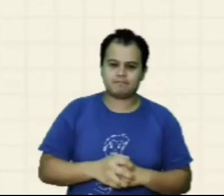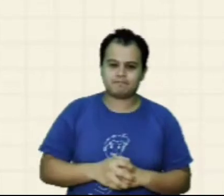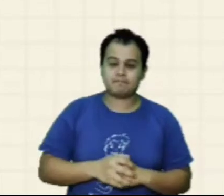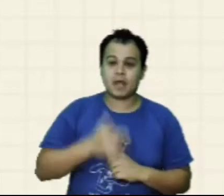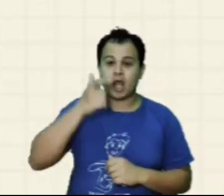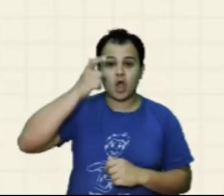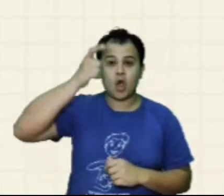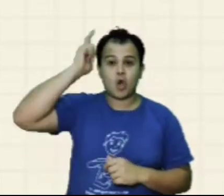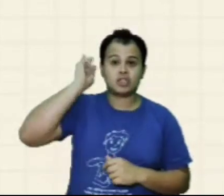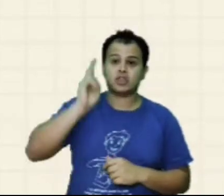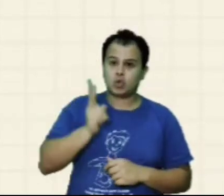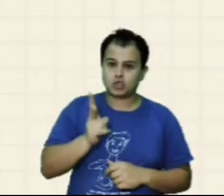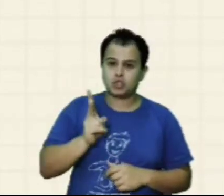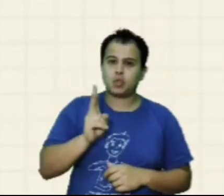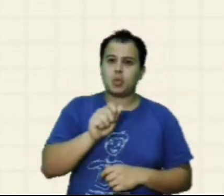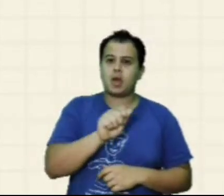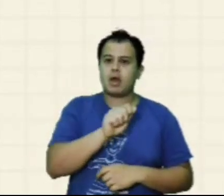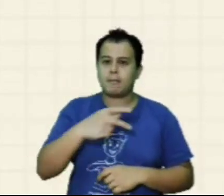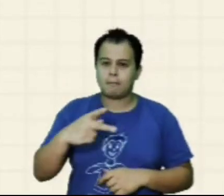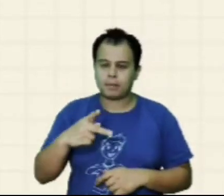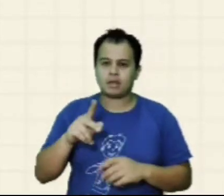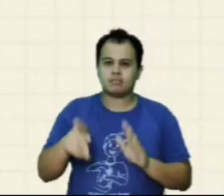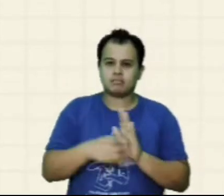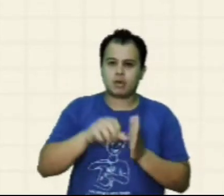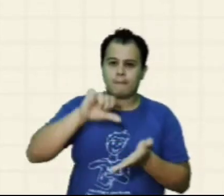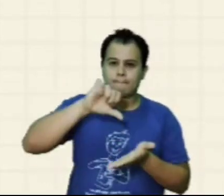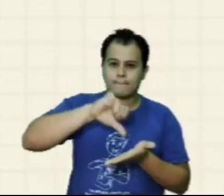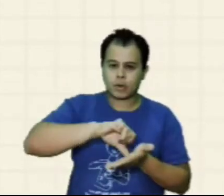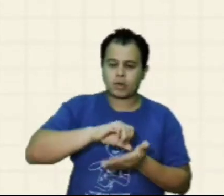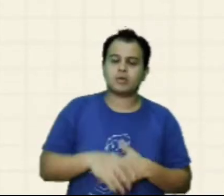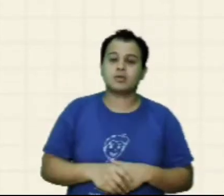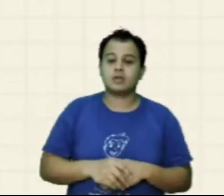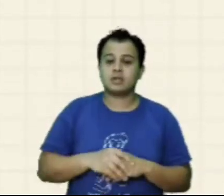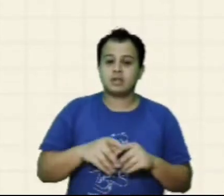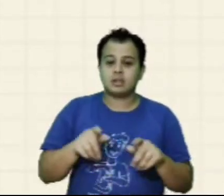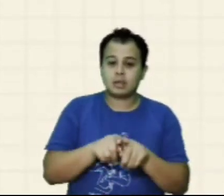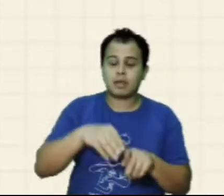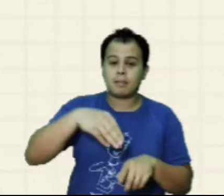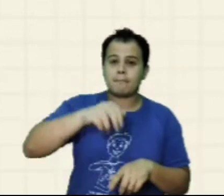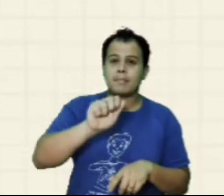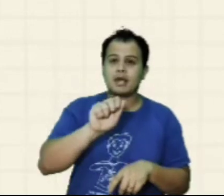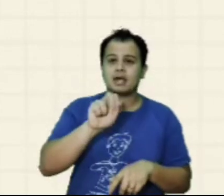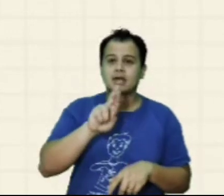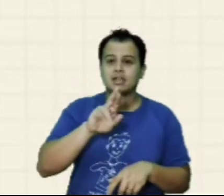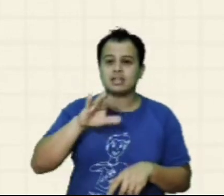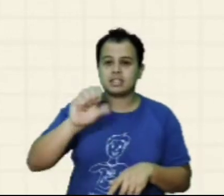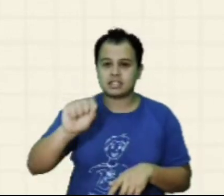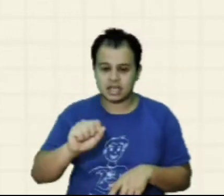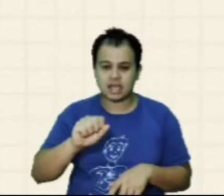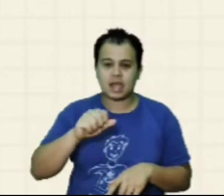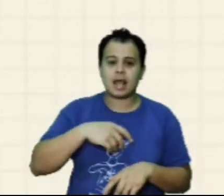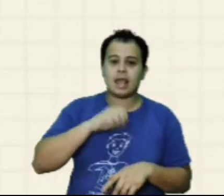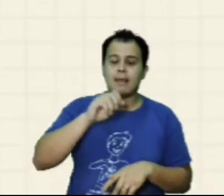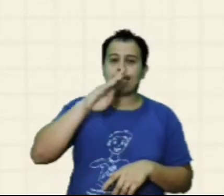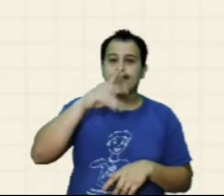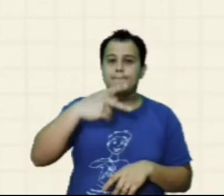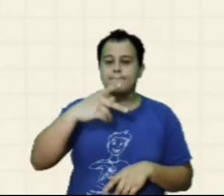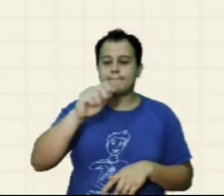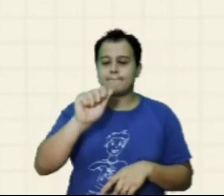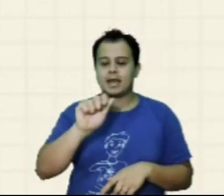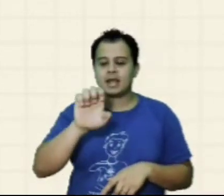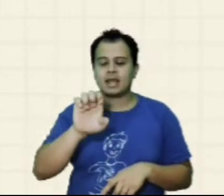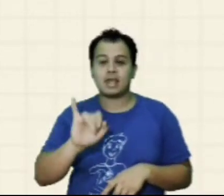continua sendo a P do Polo. A Marisa é a PAEI, professora, assessora de educação inclusiva. Ela que faz todo